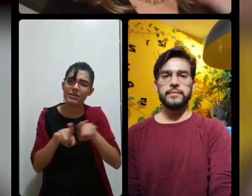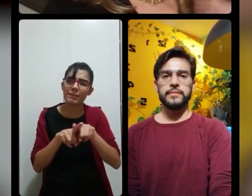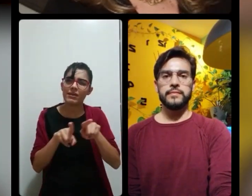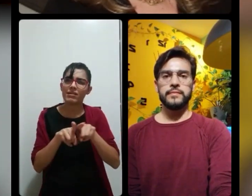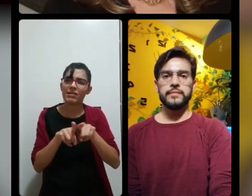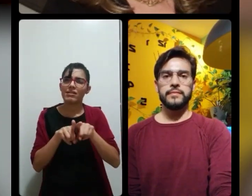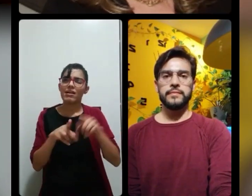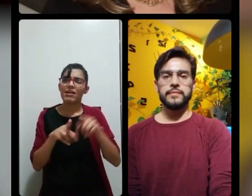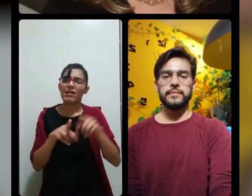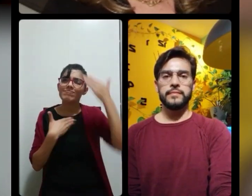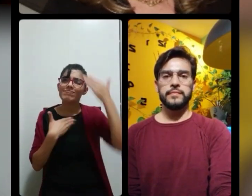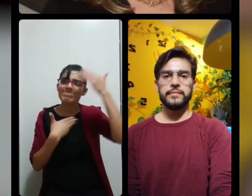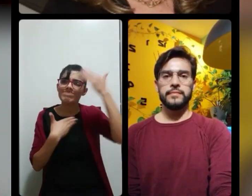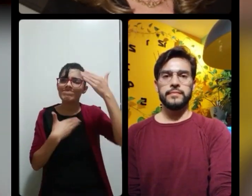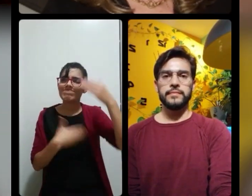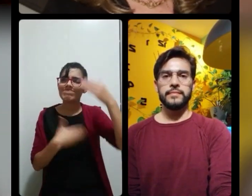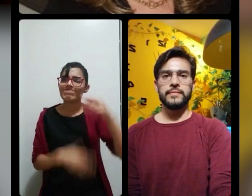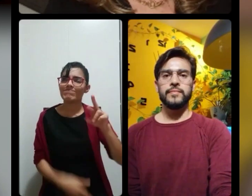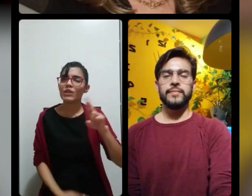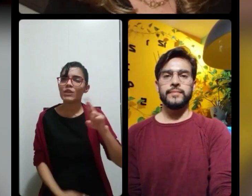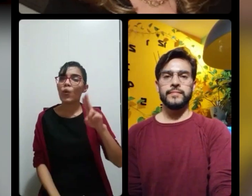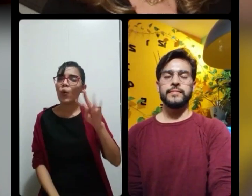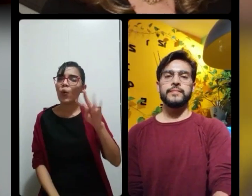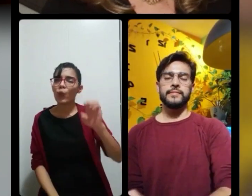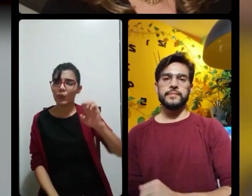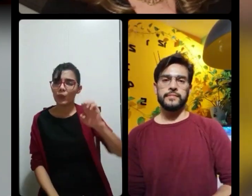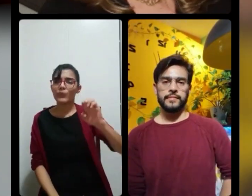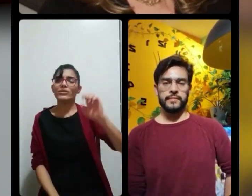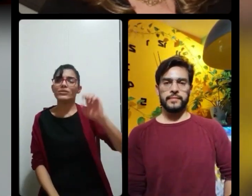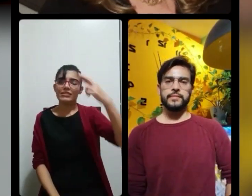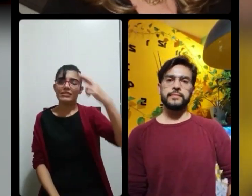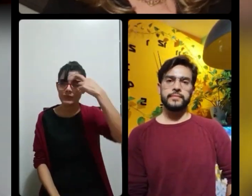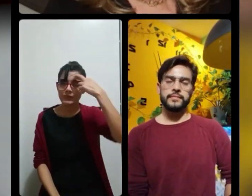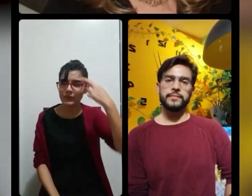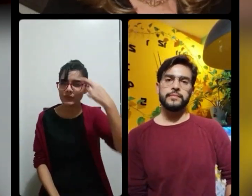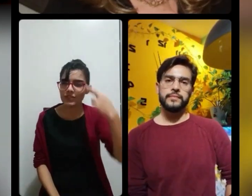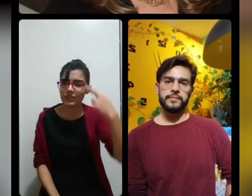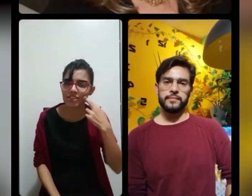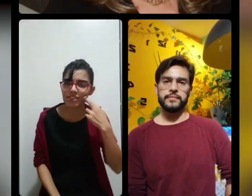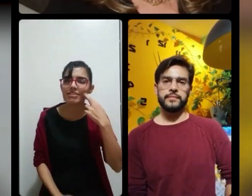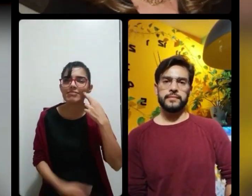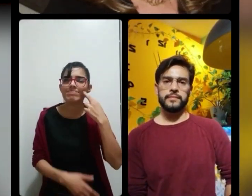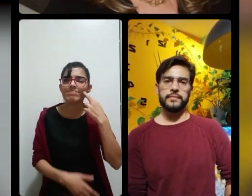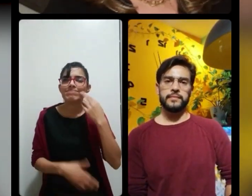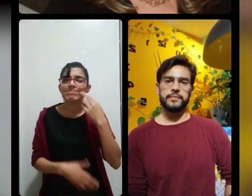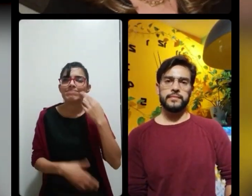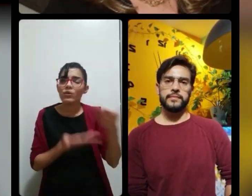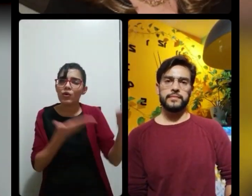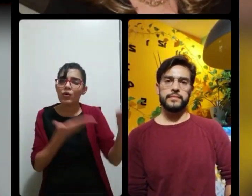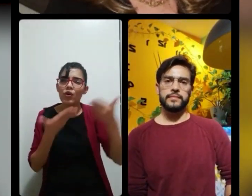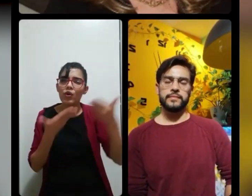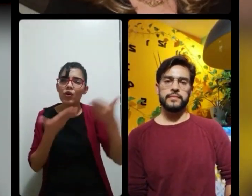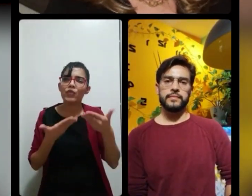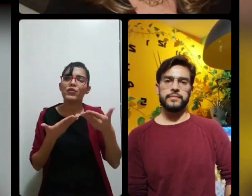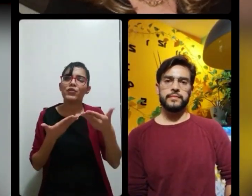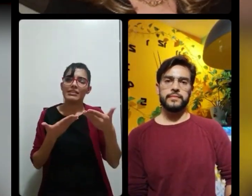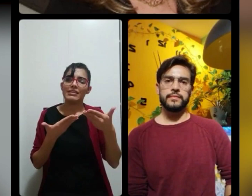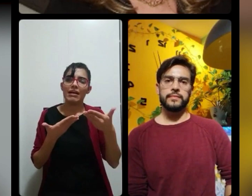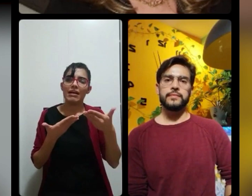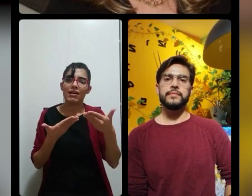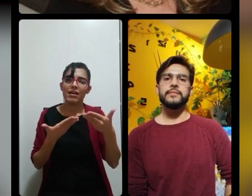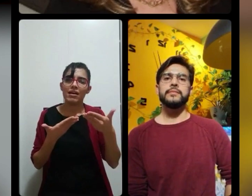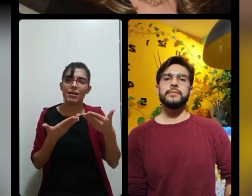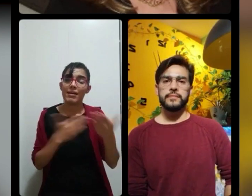da UFRN, né, e foi convidada a interpretar a live de hoje. Queria até divulgar também o perfil dela, que é o Chá